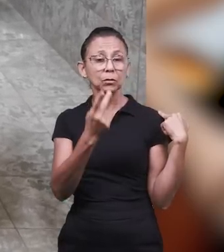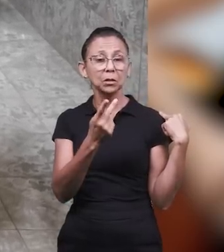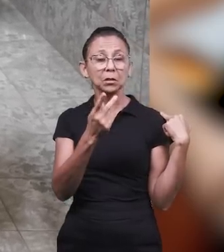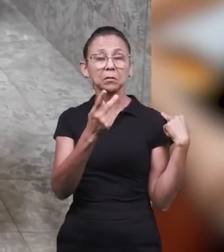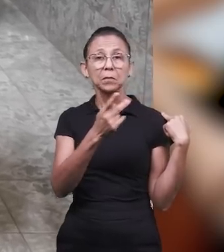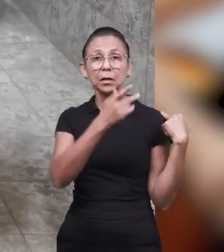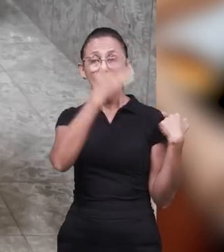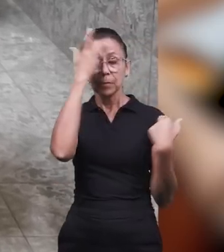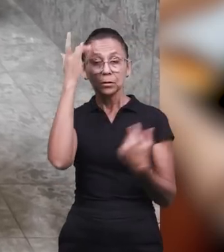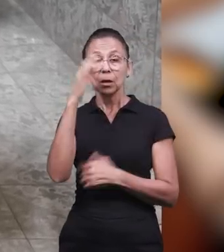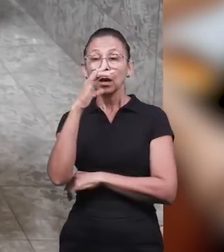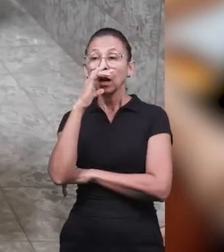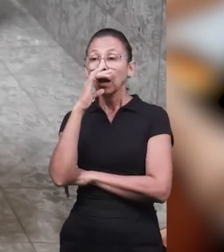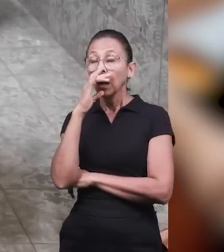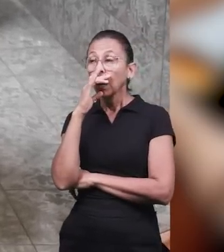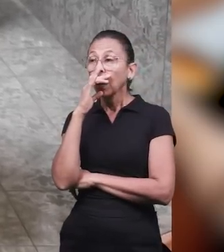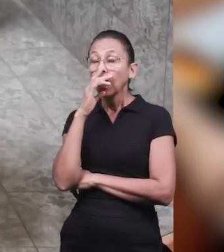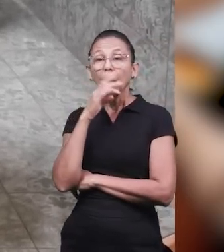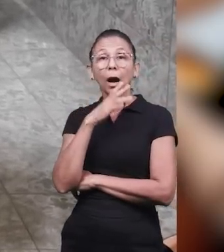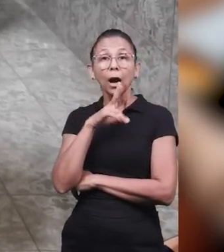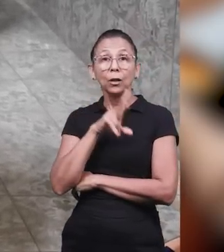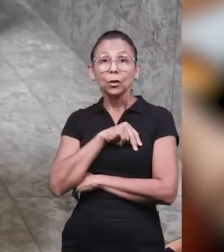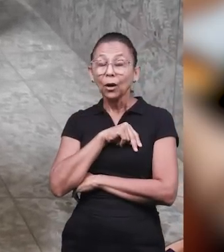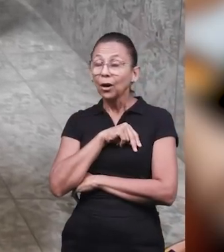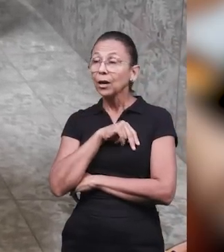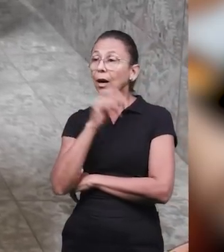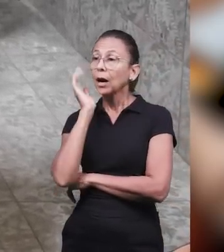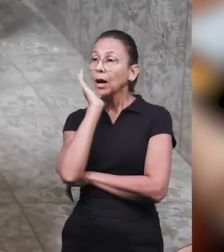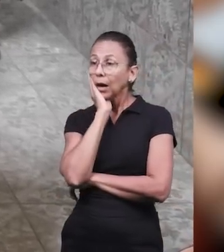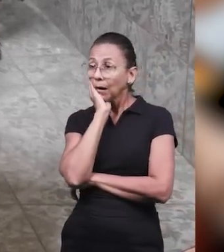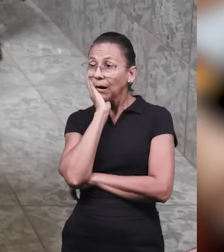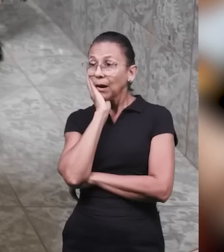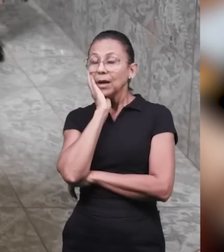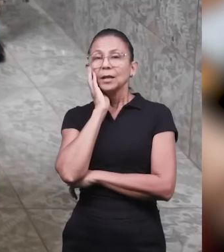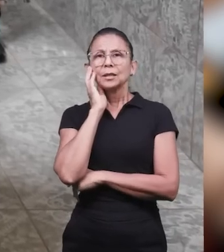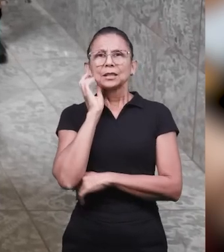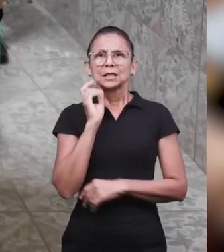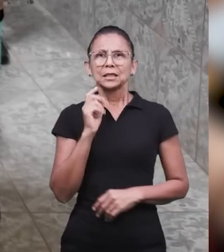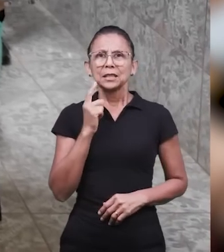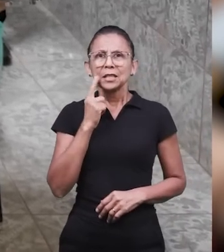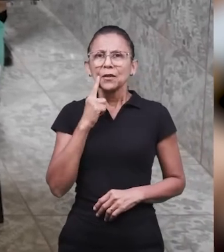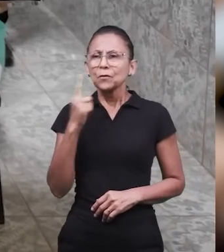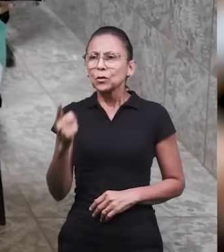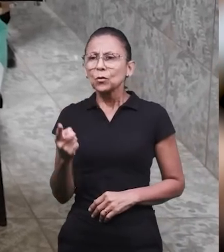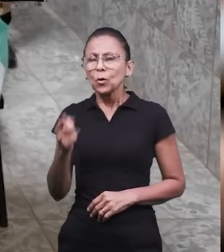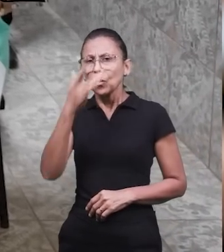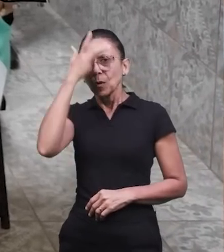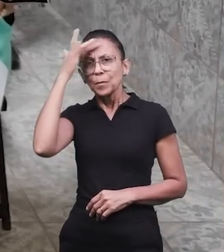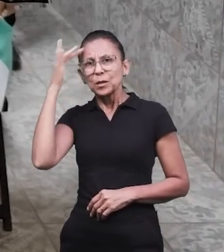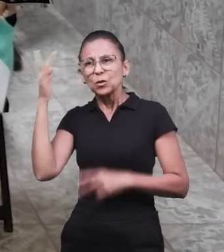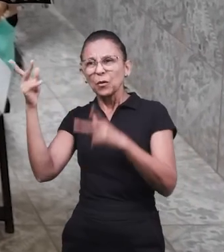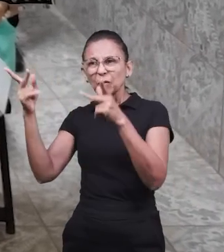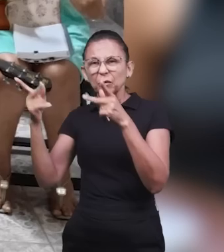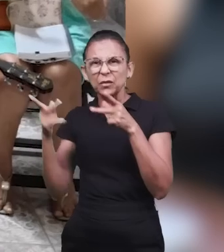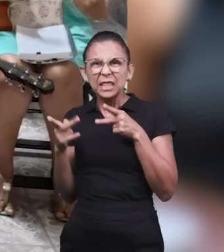até um pouco assim, nossa, assustados, porque viram o empenho do visitante em convidar os vizinhos